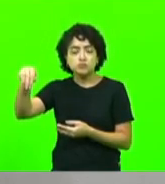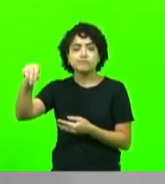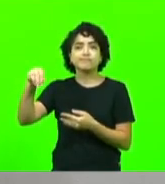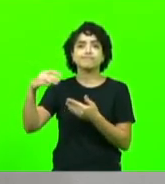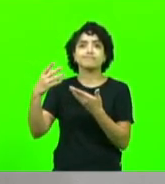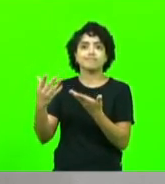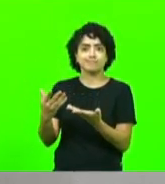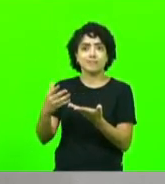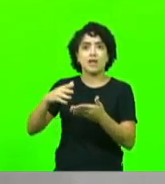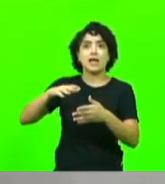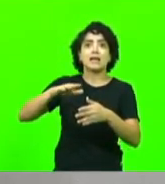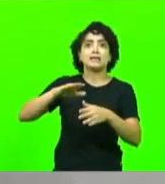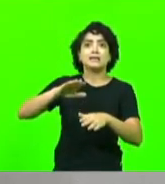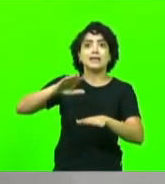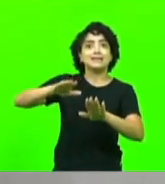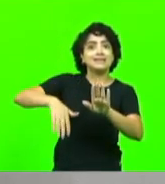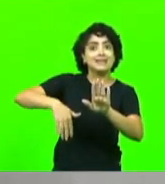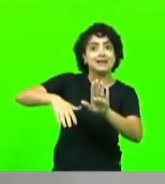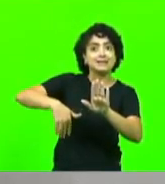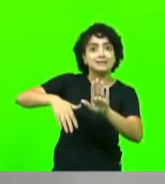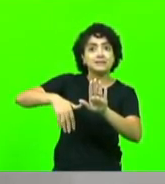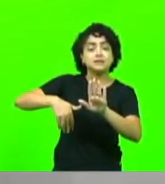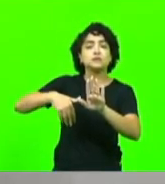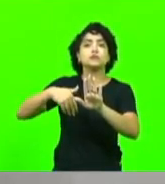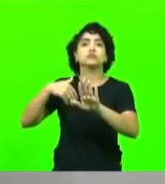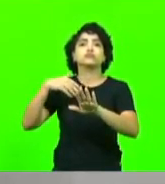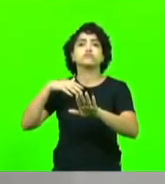3,8 quilômetros nadando, são mais 40 quilômetros,